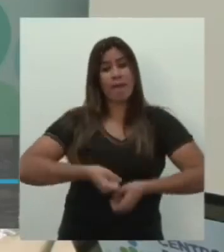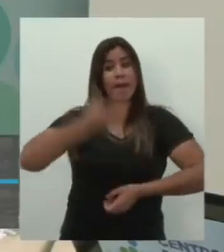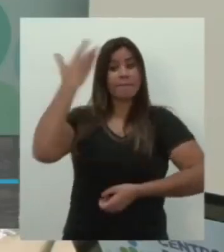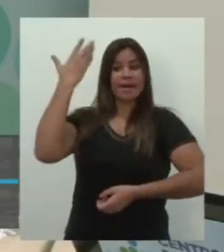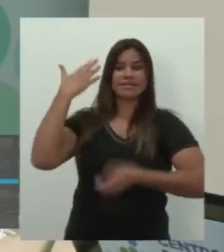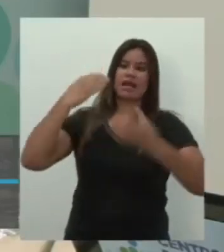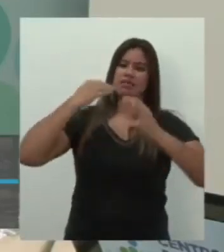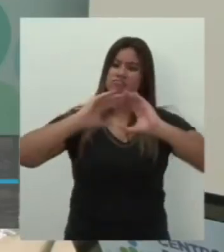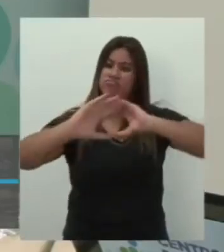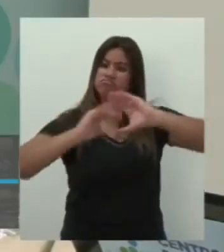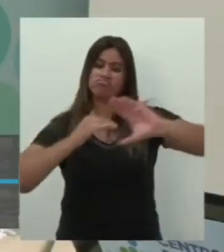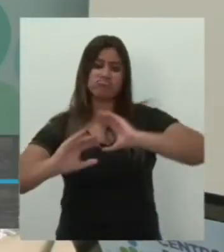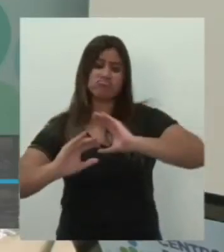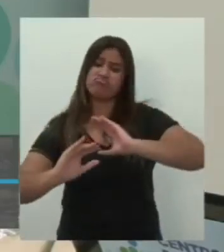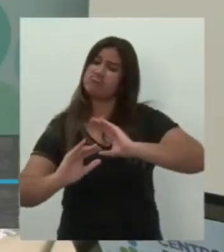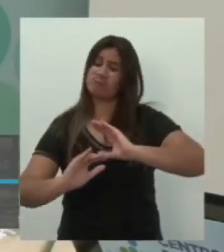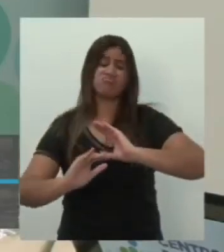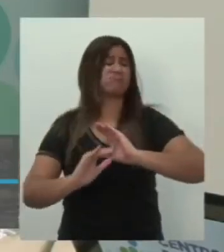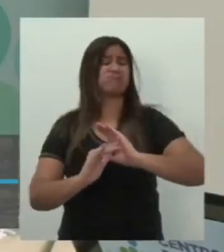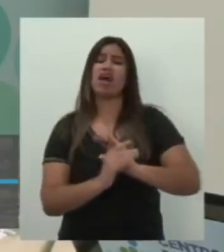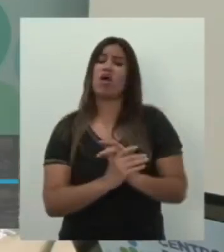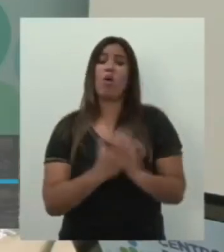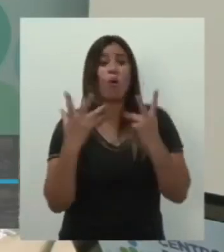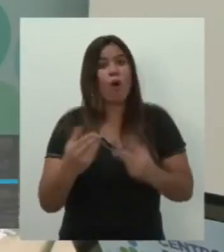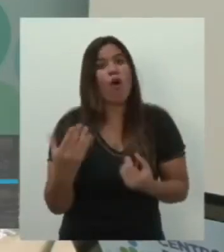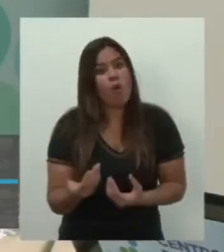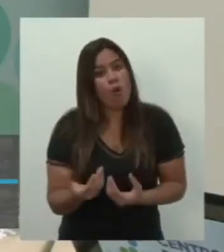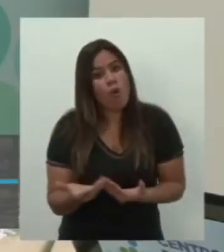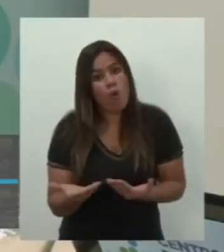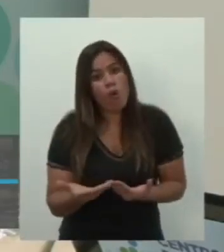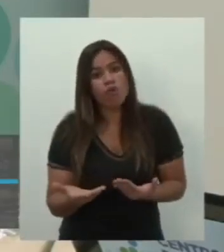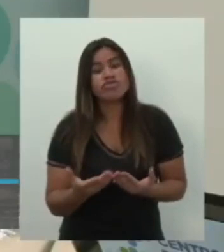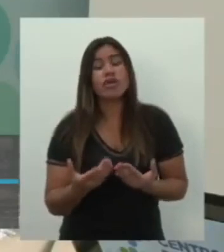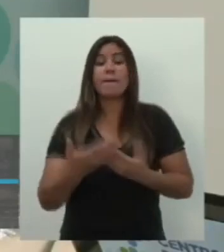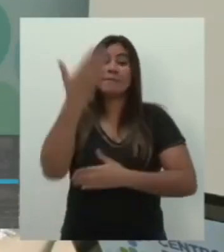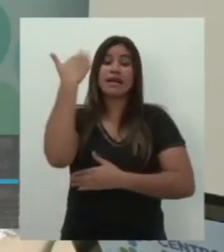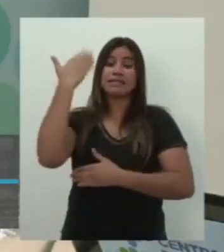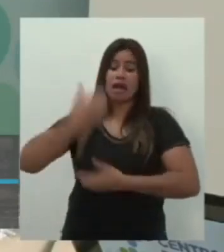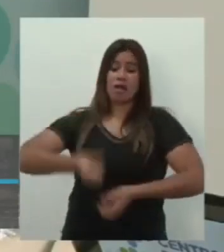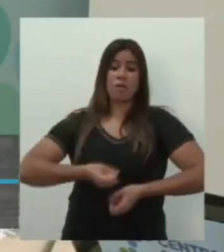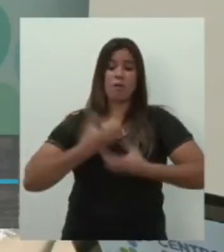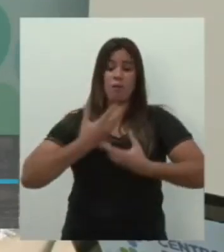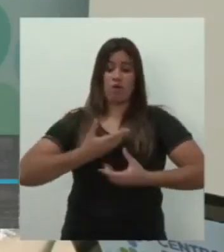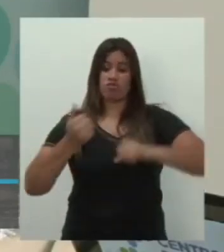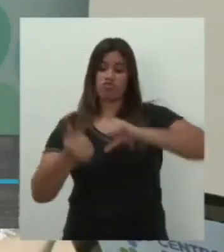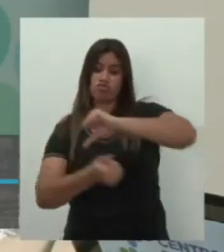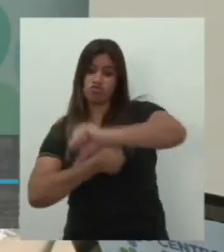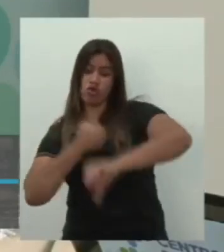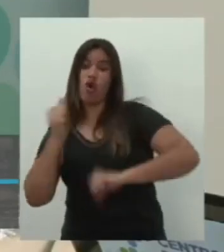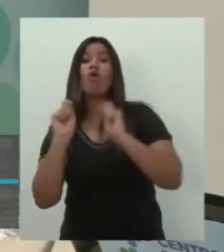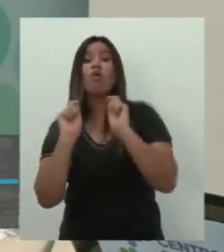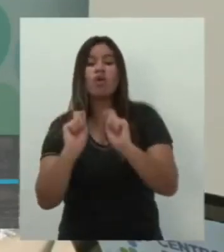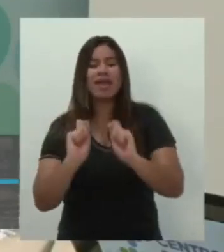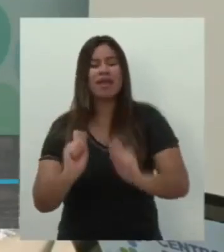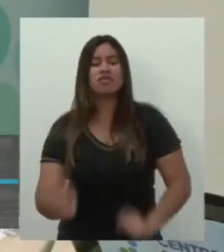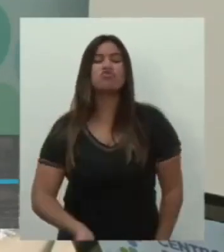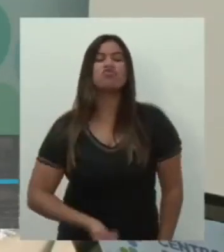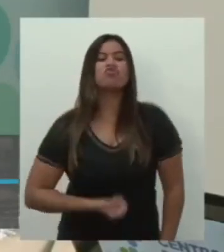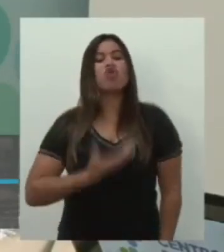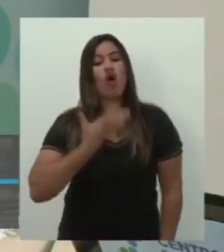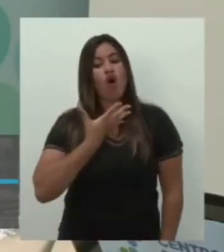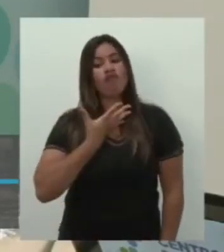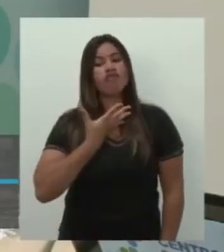necessariamente poemas tal qual nós os conhecemos hoje. Eles eram chamados de cantigas. Também trovas, tá? Trovas ou